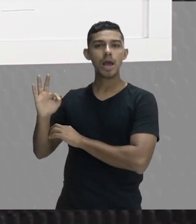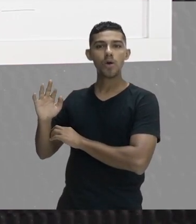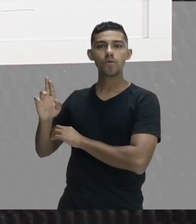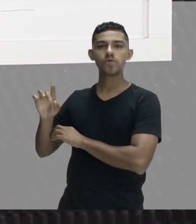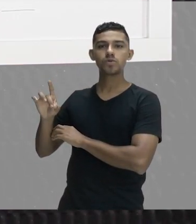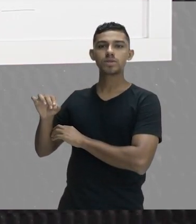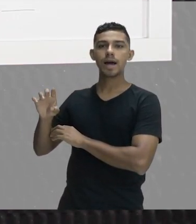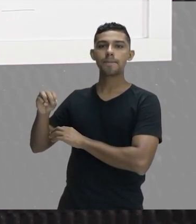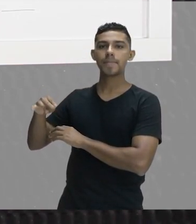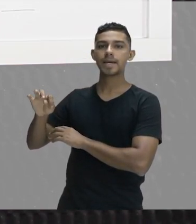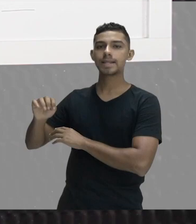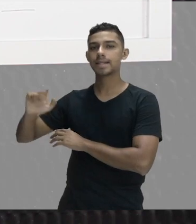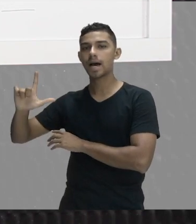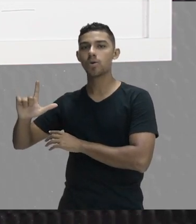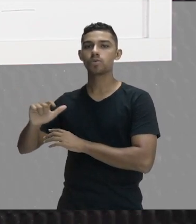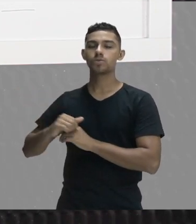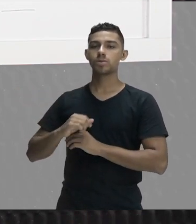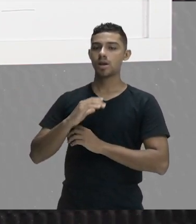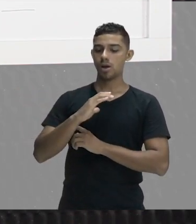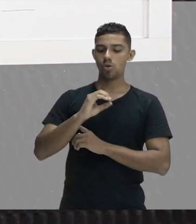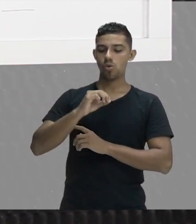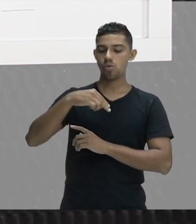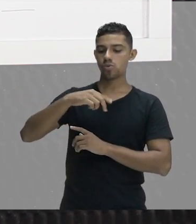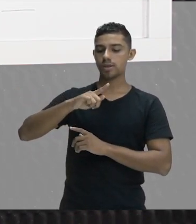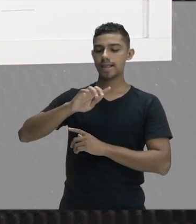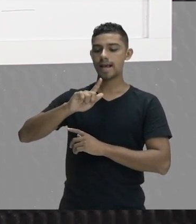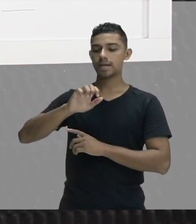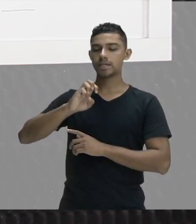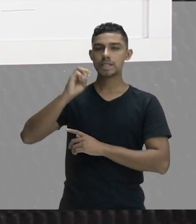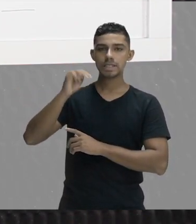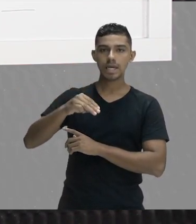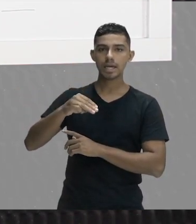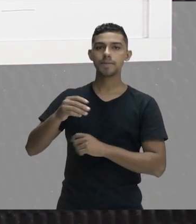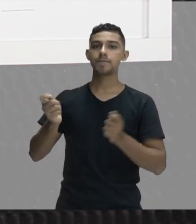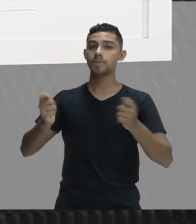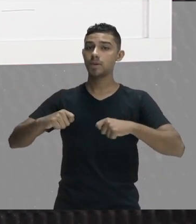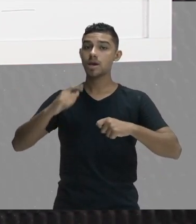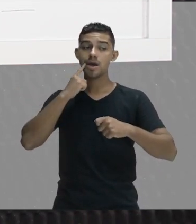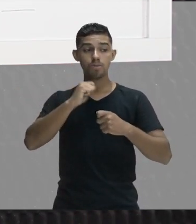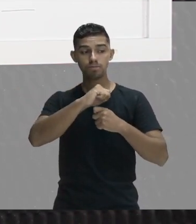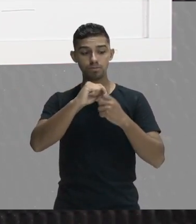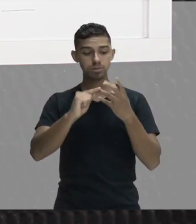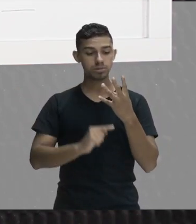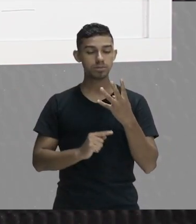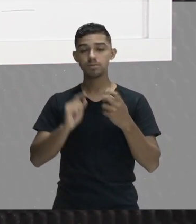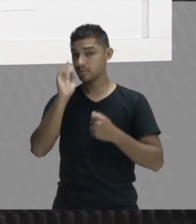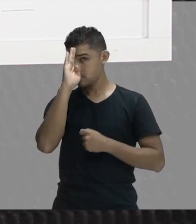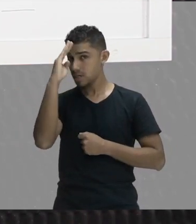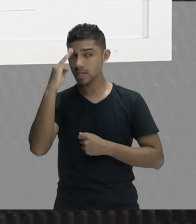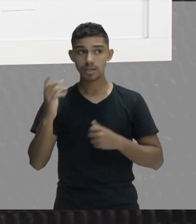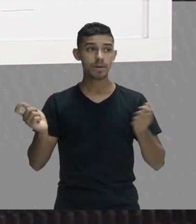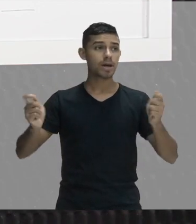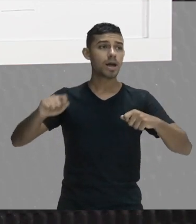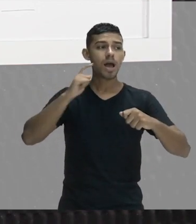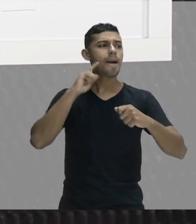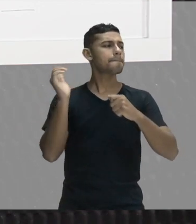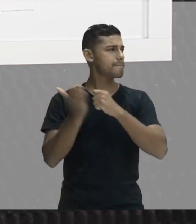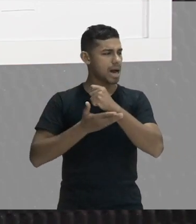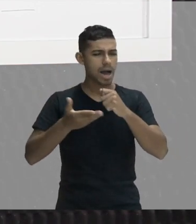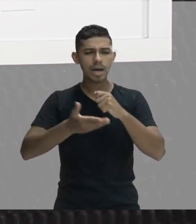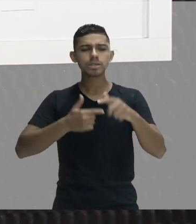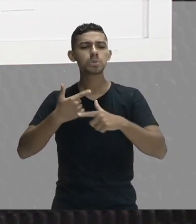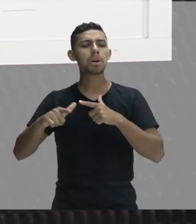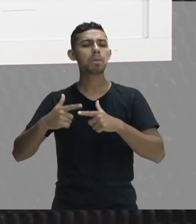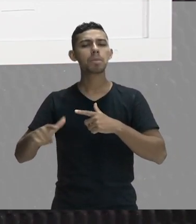possibilidades. Facilita muita conta nesse tipo de problema. Certo, gente? Então, essa aqui é a base dos